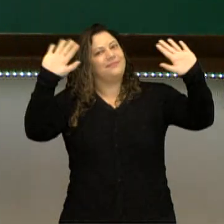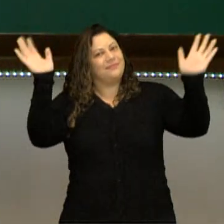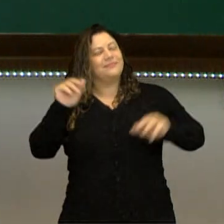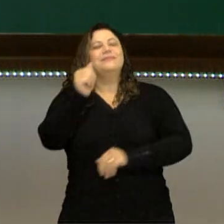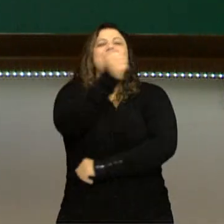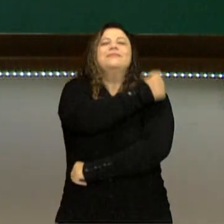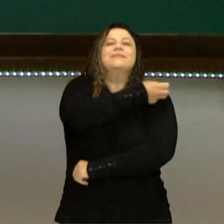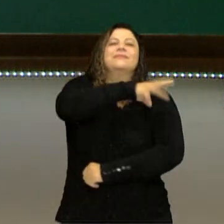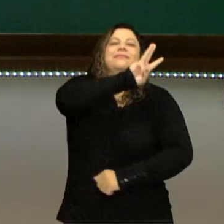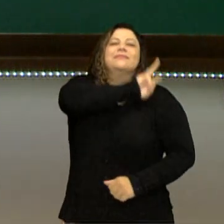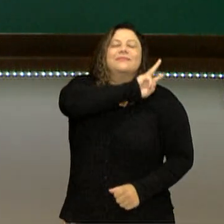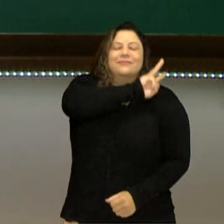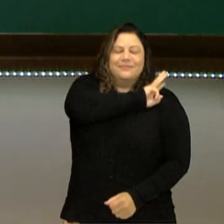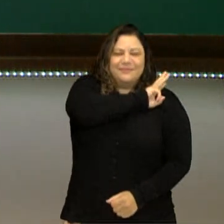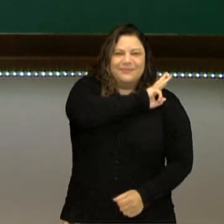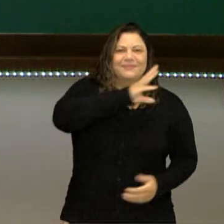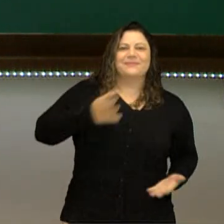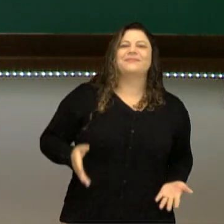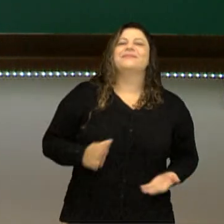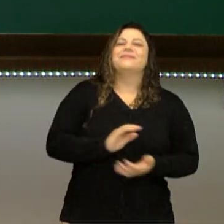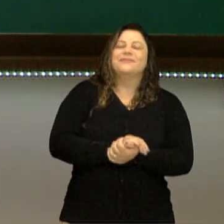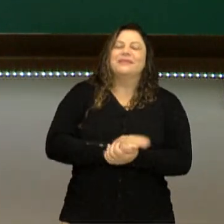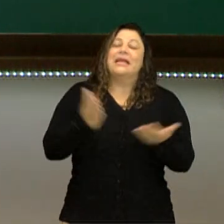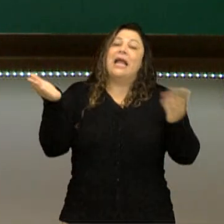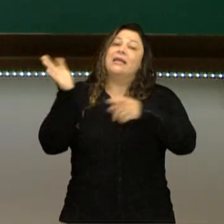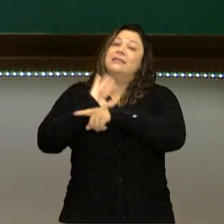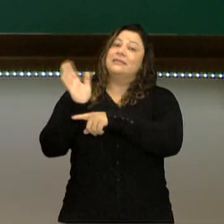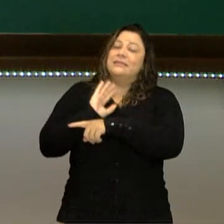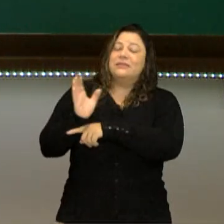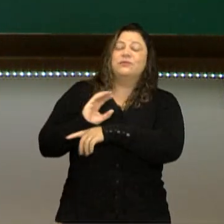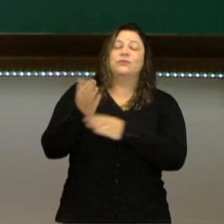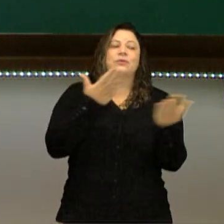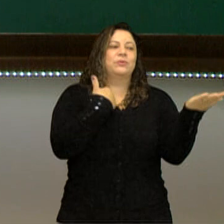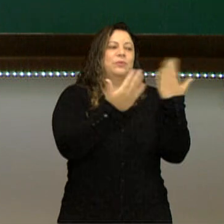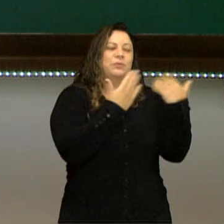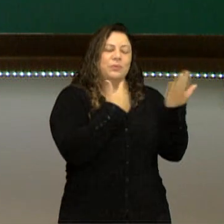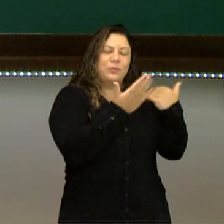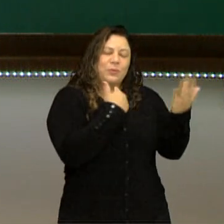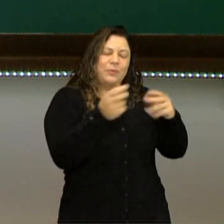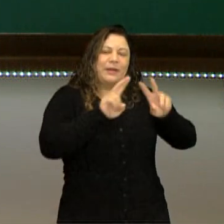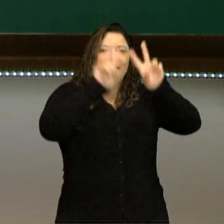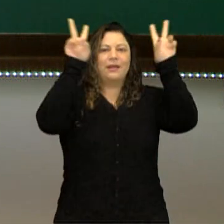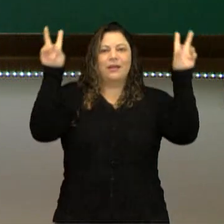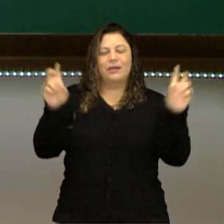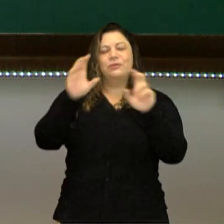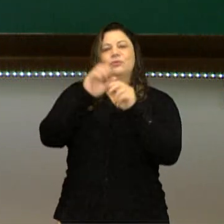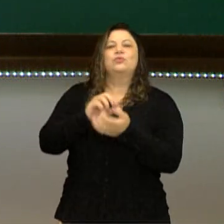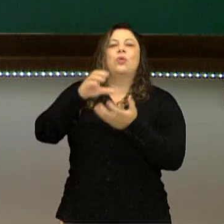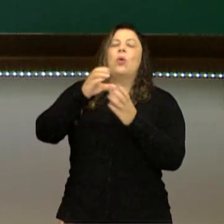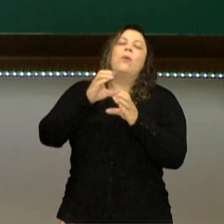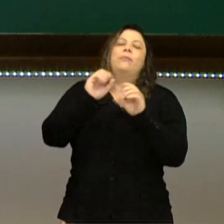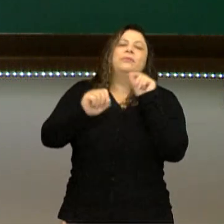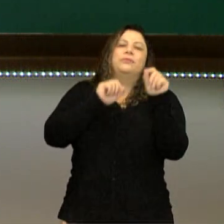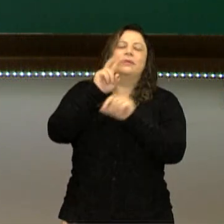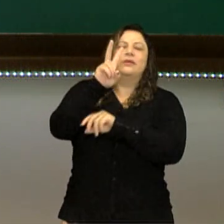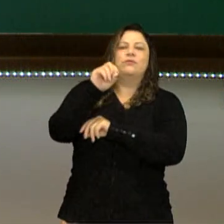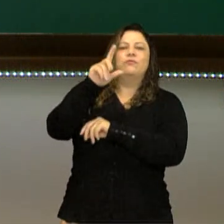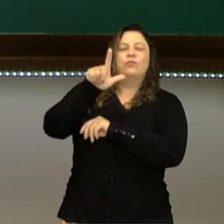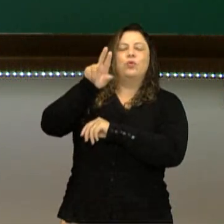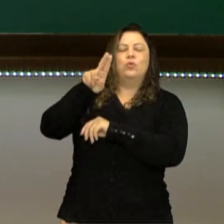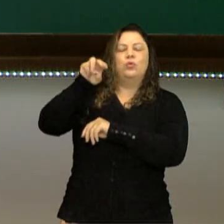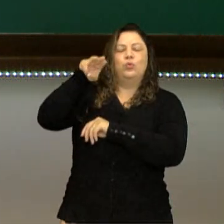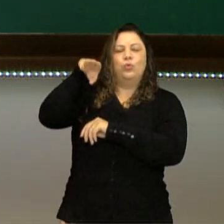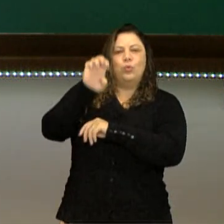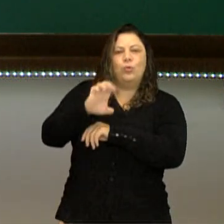Olá, estudantes da terceira série do ensino médio. Nesse vídeo a gente vai conversar sobre volume de cilindro. Eu sou o professor